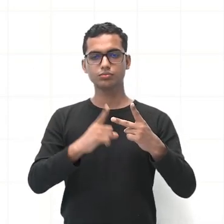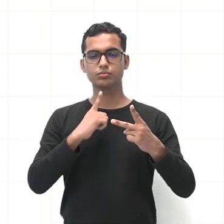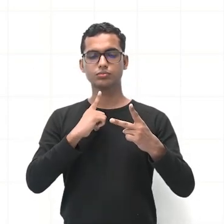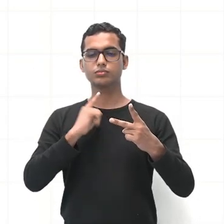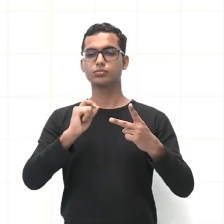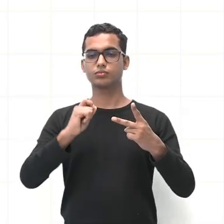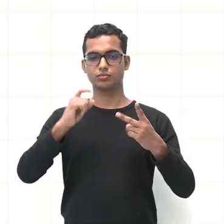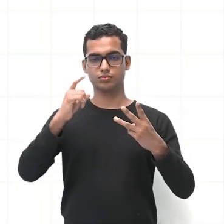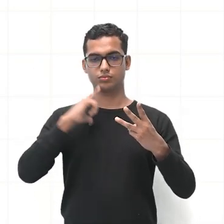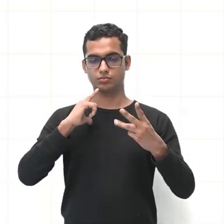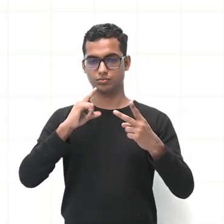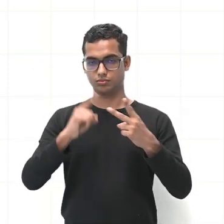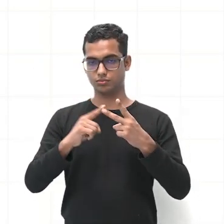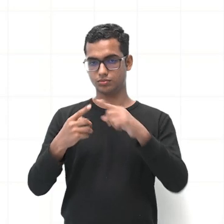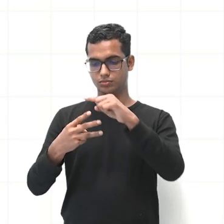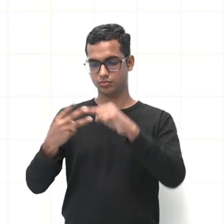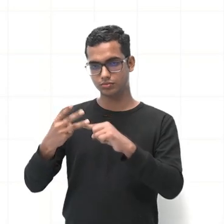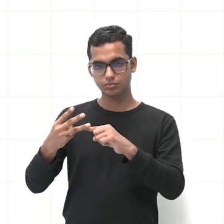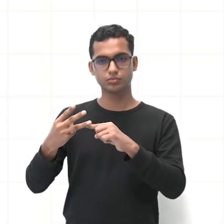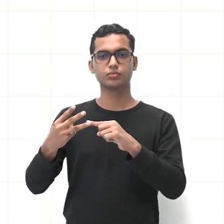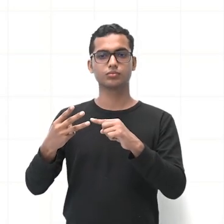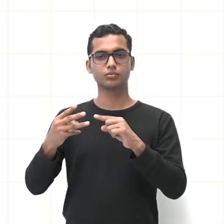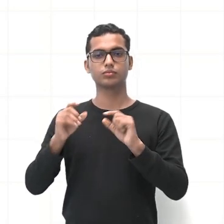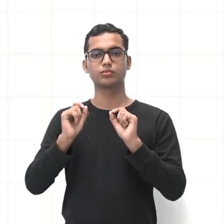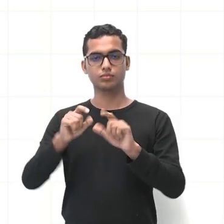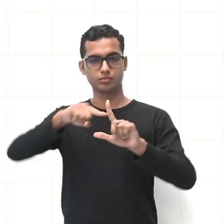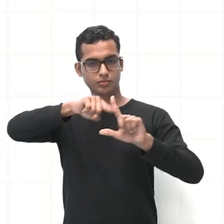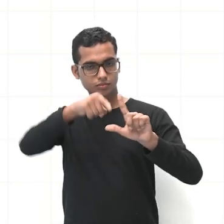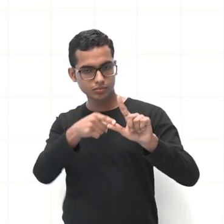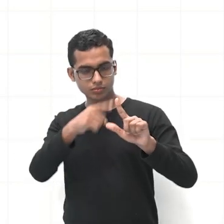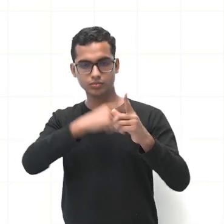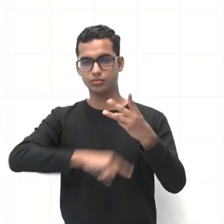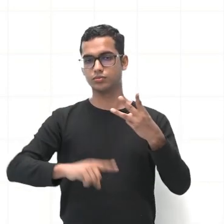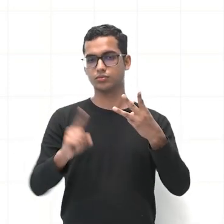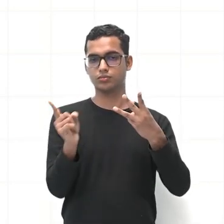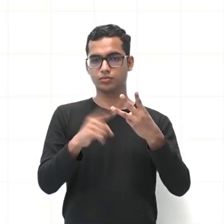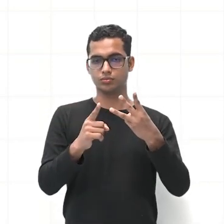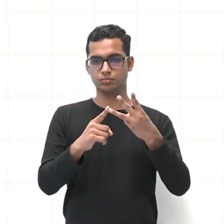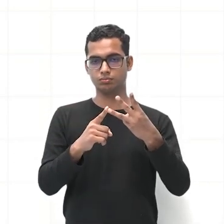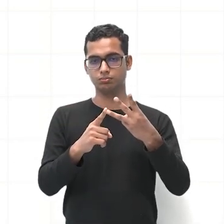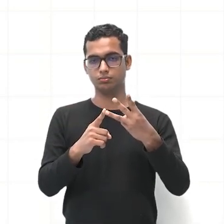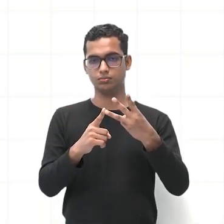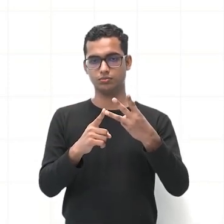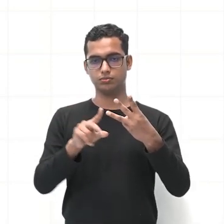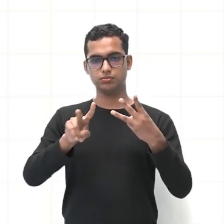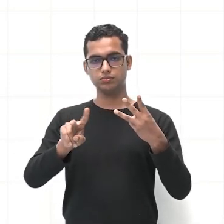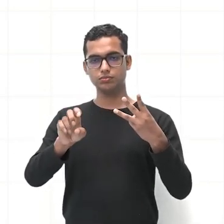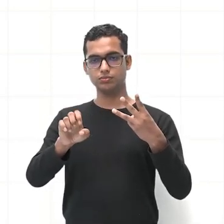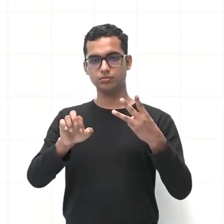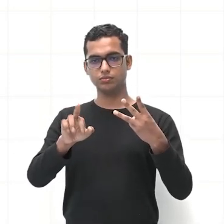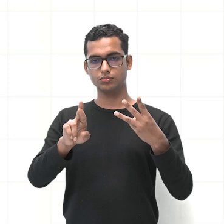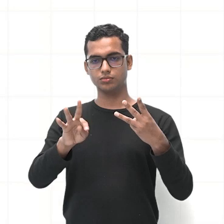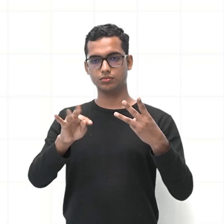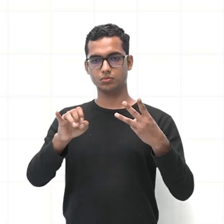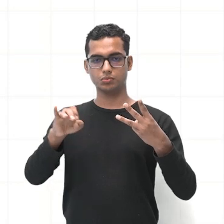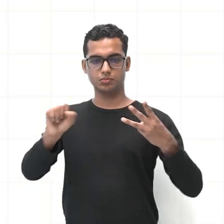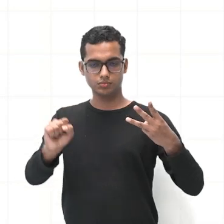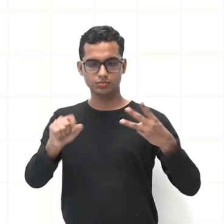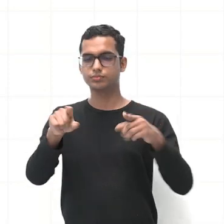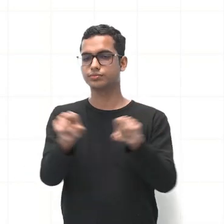vai possuir aqui três lados, que são os segmentos que o formam. Vai